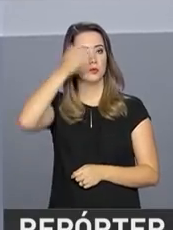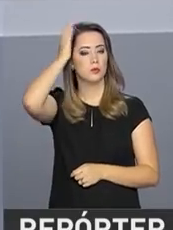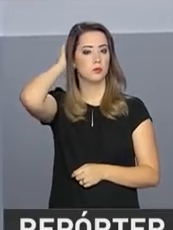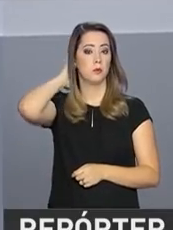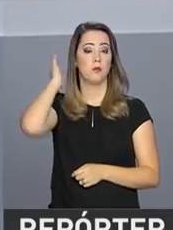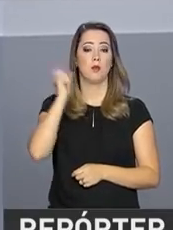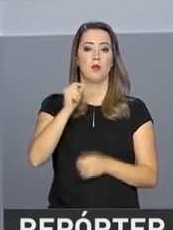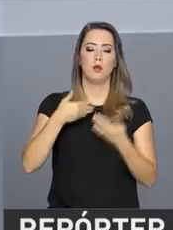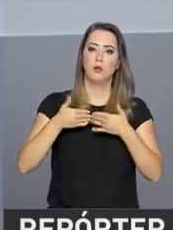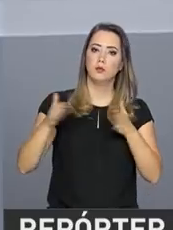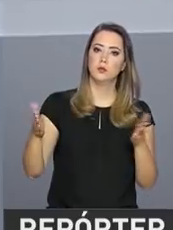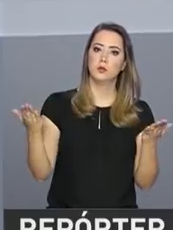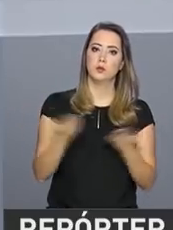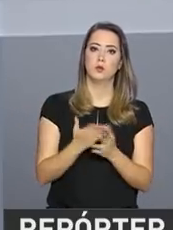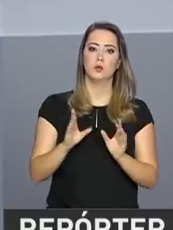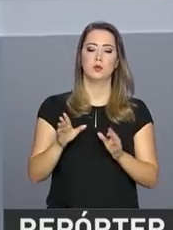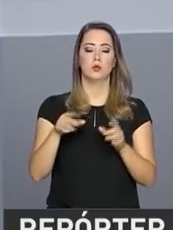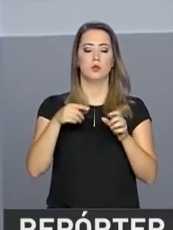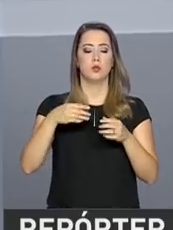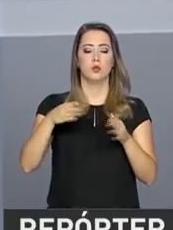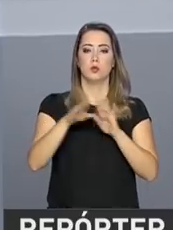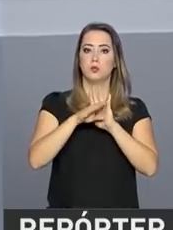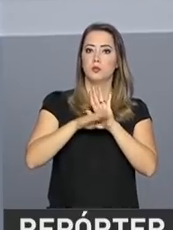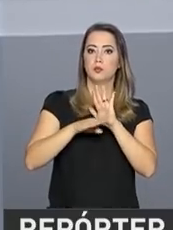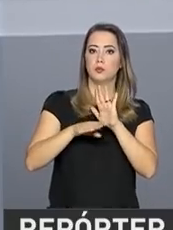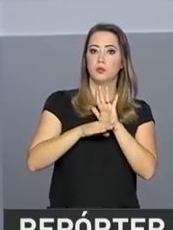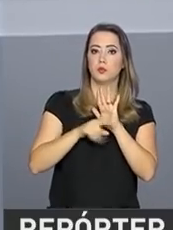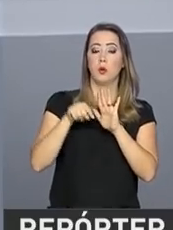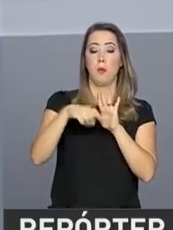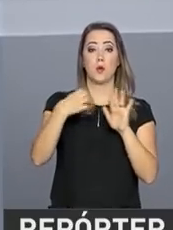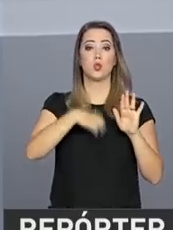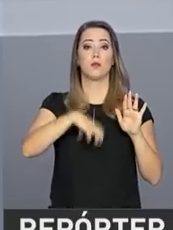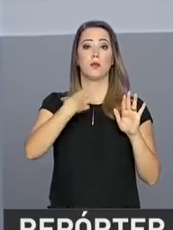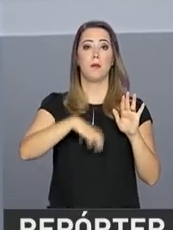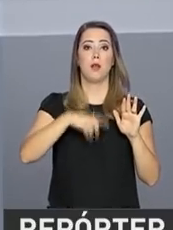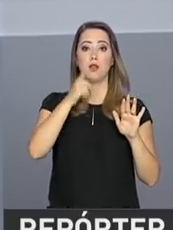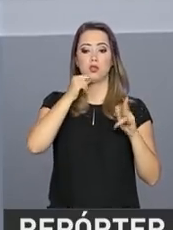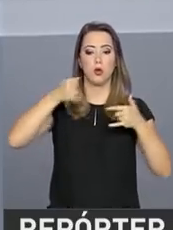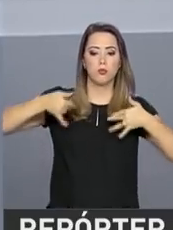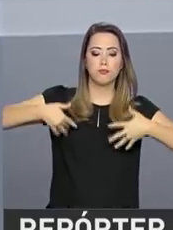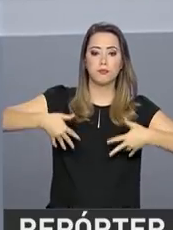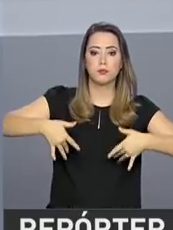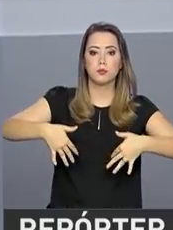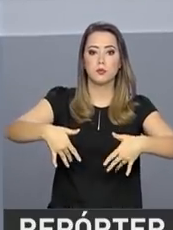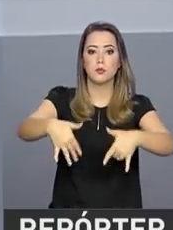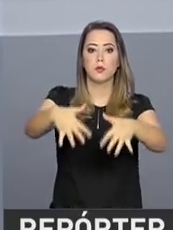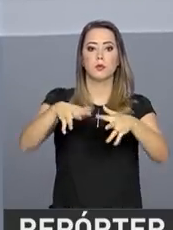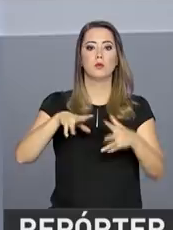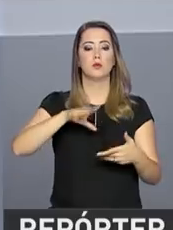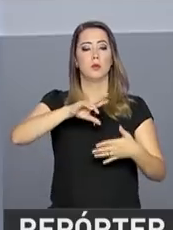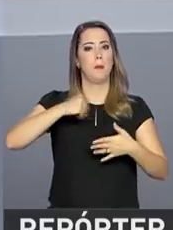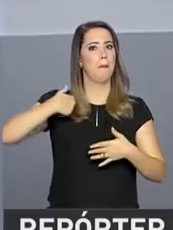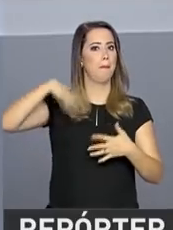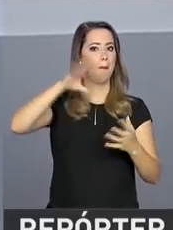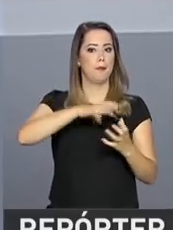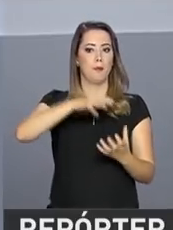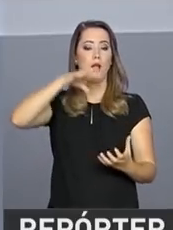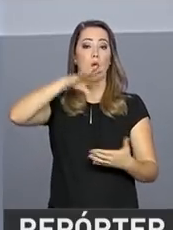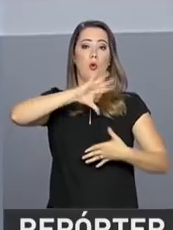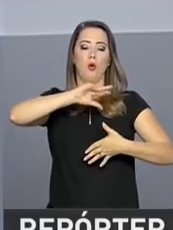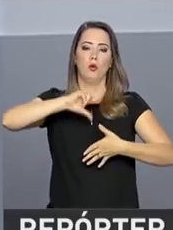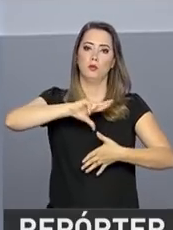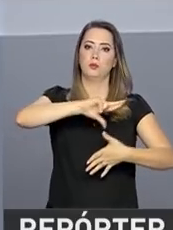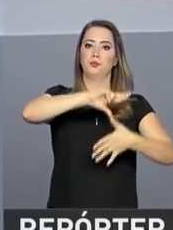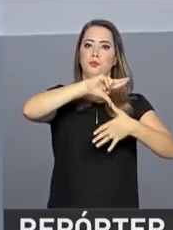inaugurou hoje o projeto de irrigação baixio de irecê na bahia é o maior projeto de irrigação da américa latina a